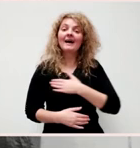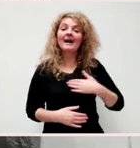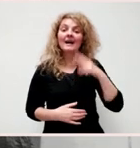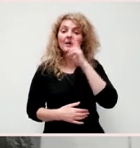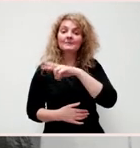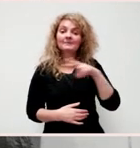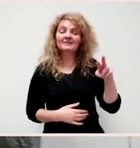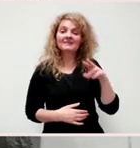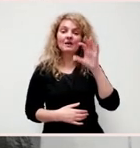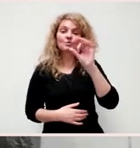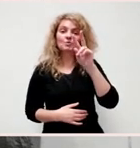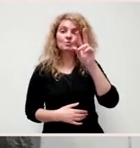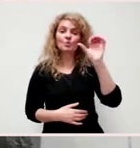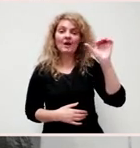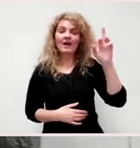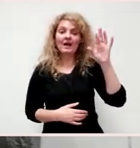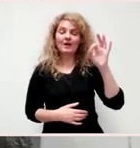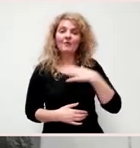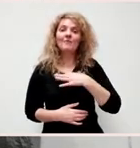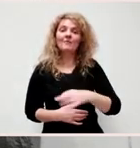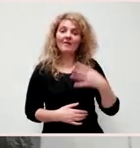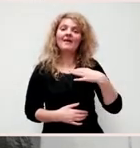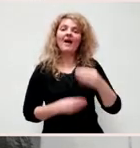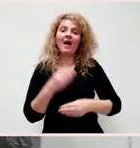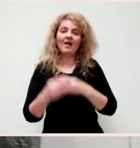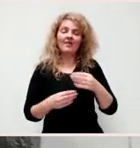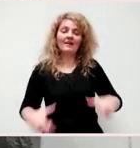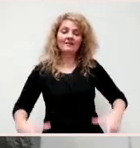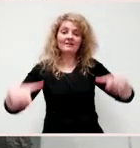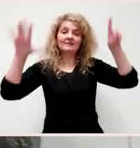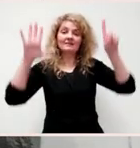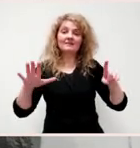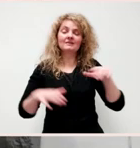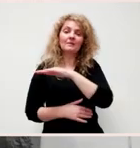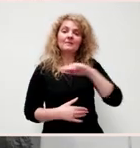Se queredes visitar a Suero, xa sabedes, vinde o primeiro andar do sexto edificio.